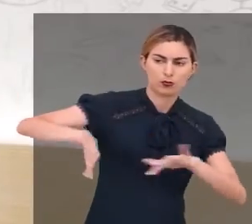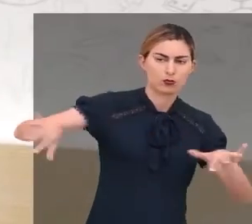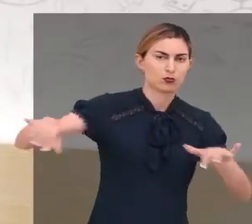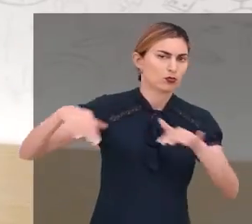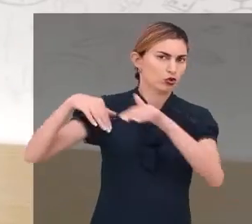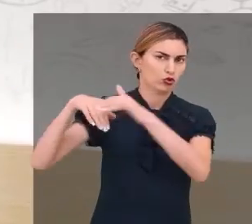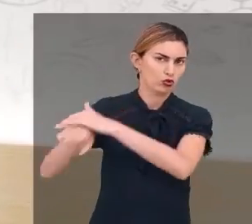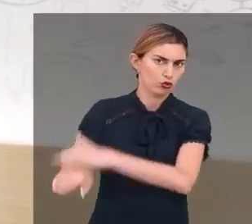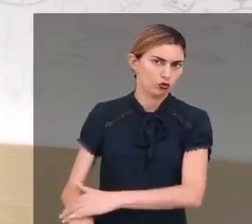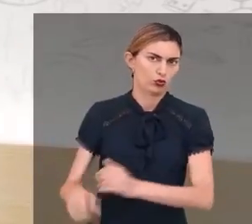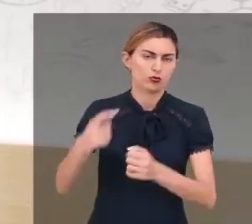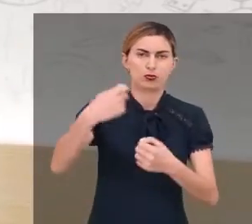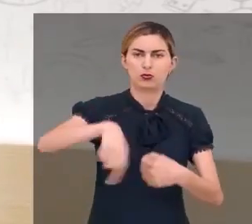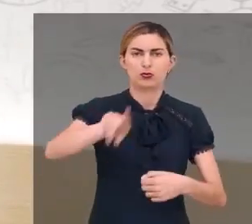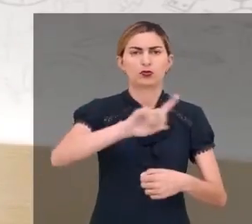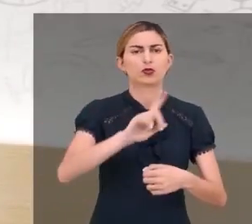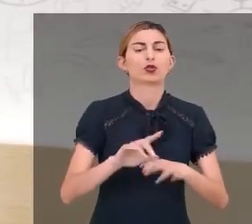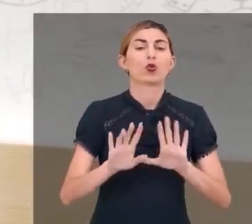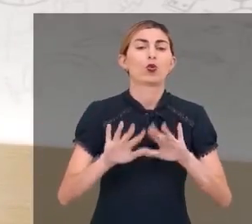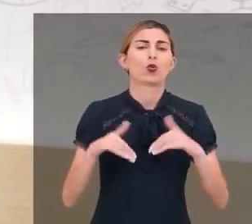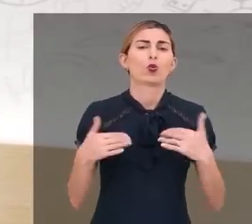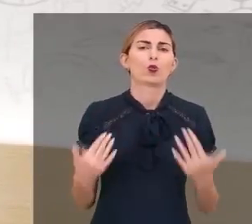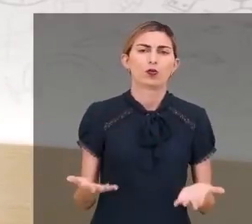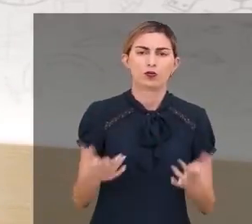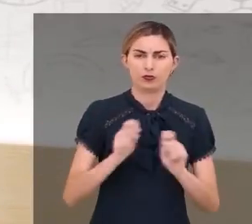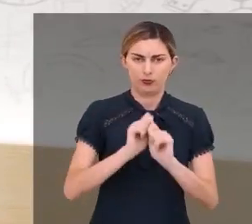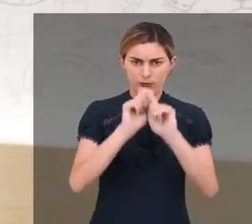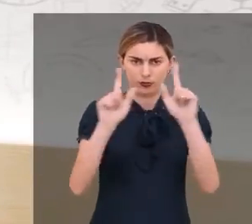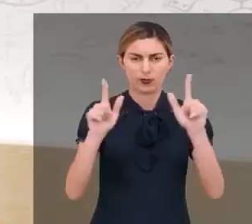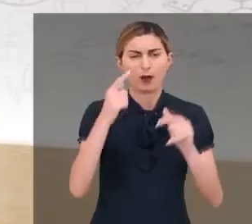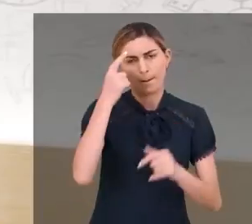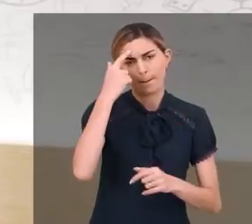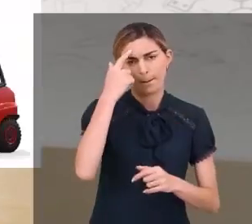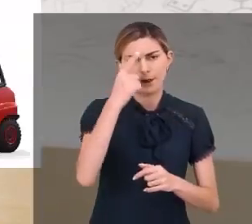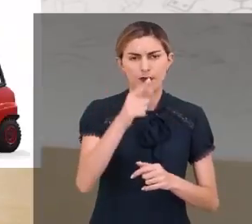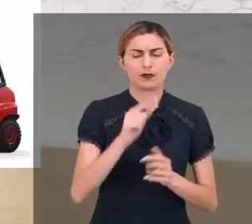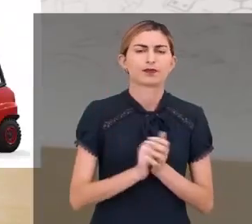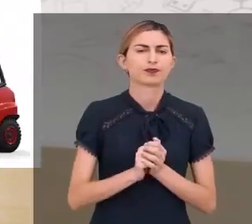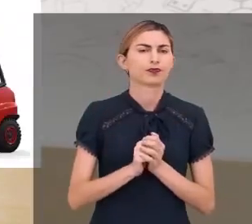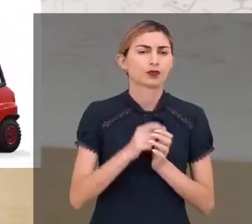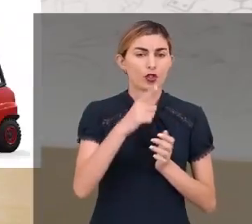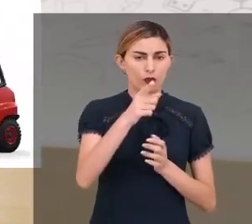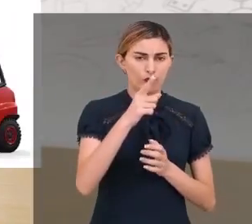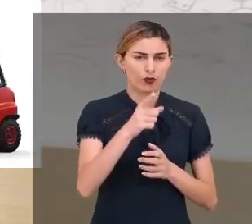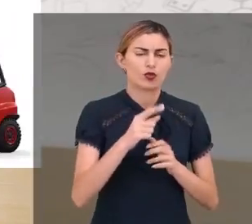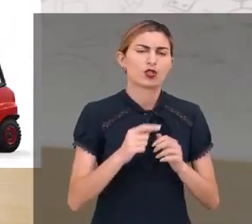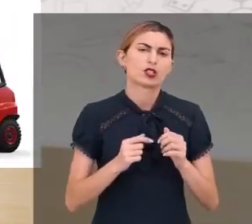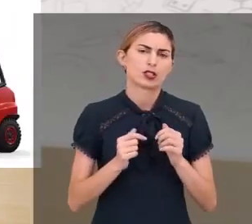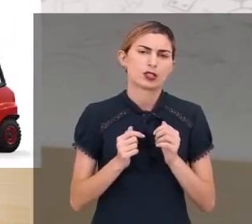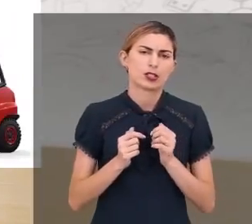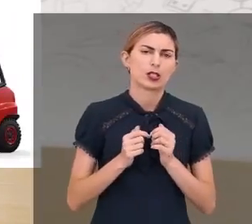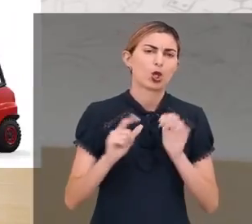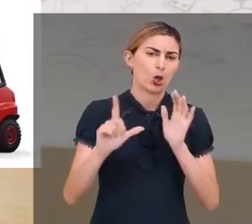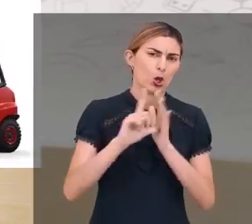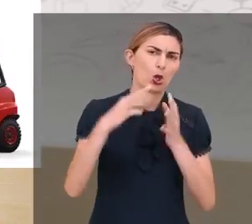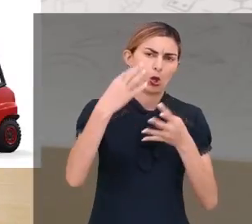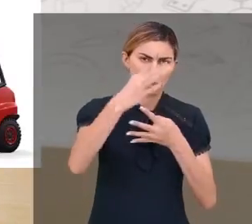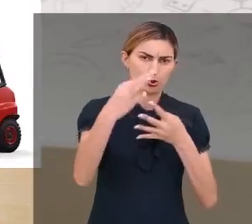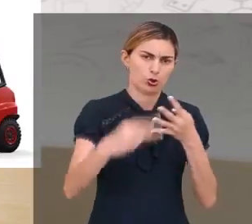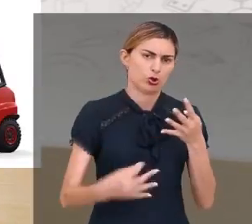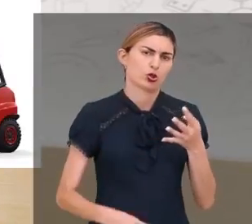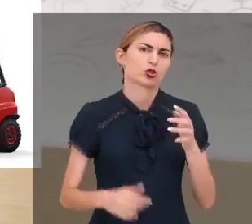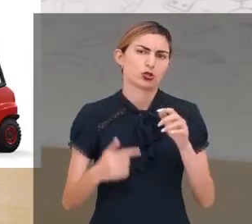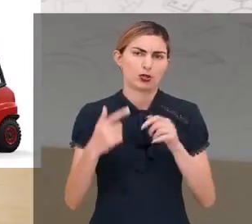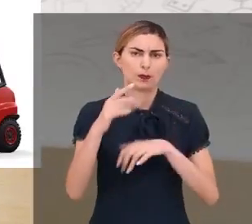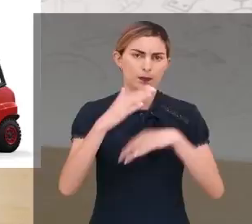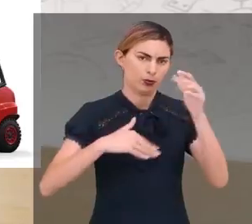aqui, para que possa ficar um pouco mais claro. Vejam só, imagine que você seja profissional de